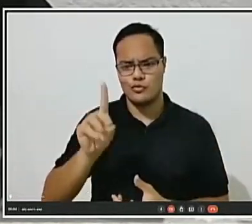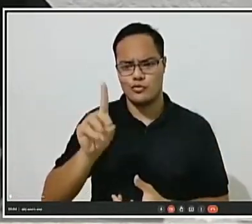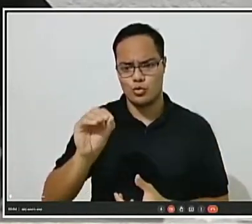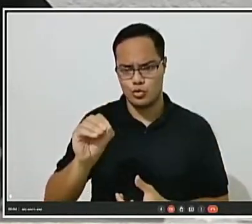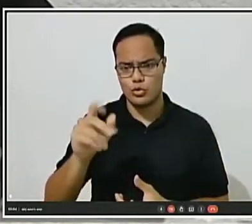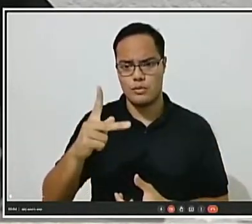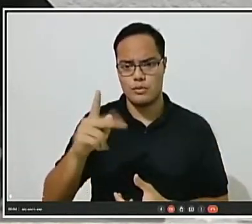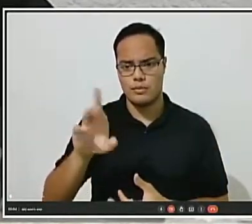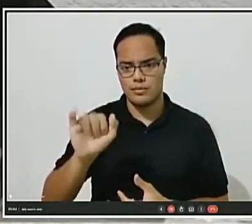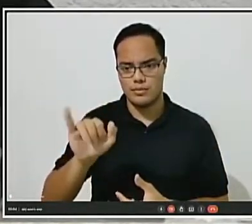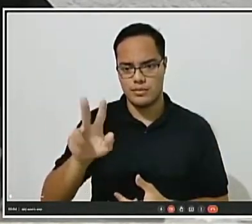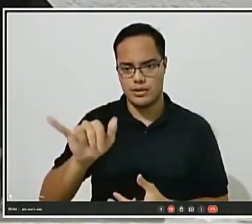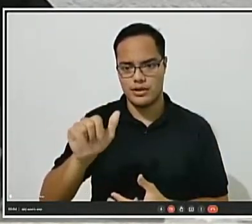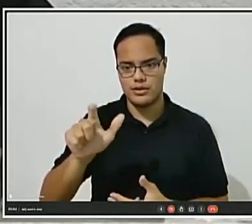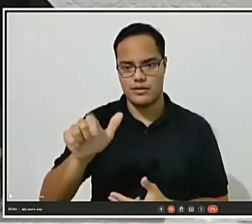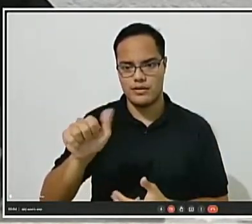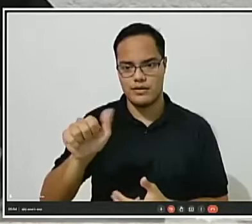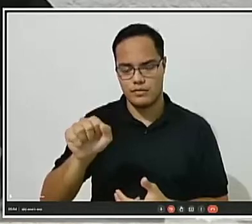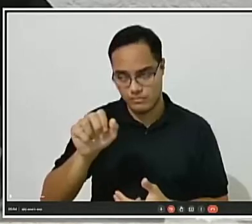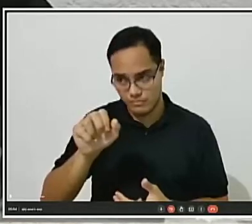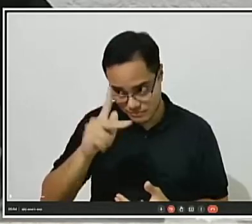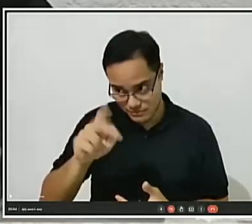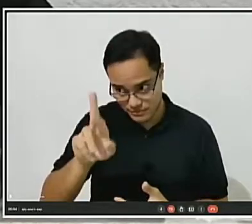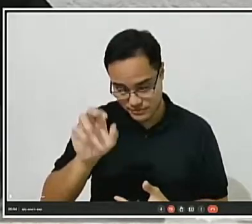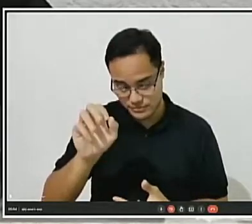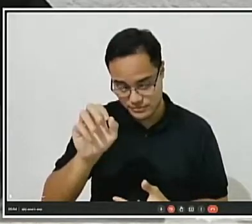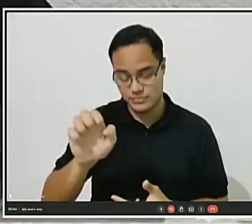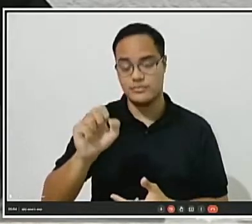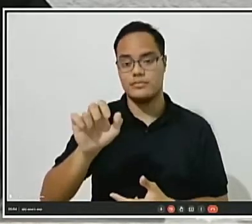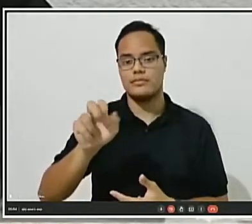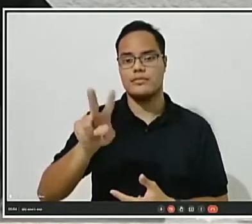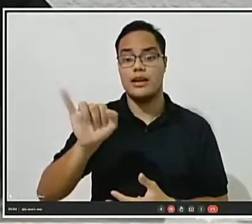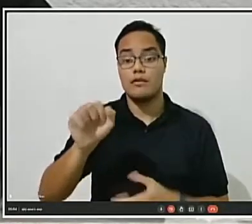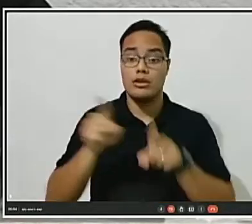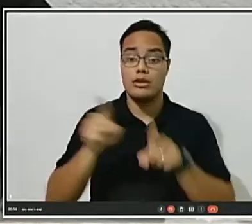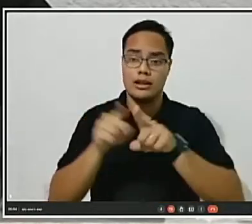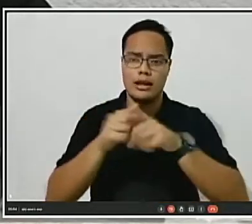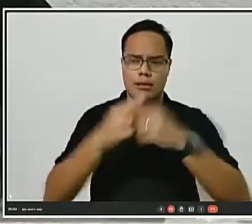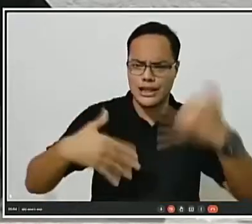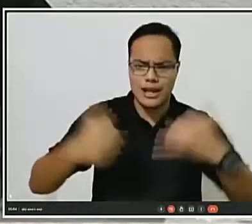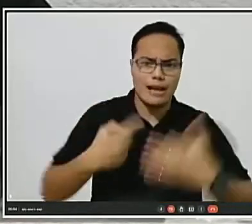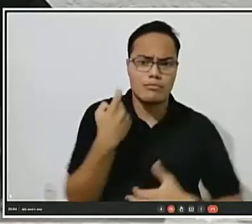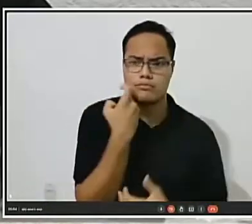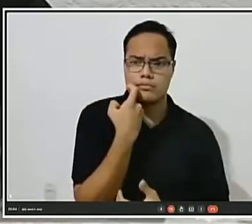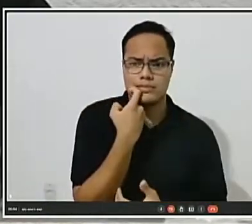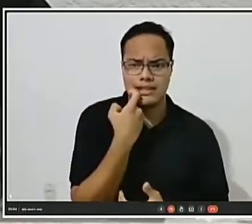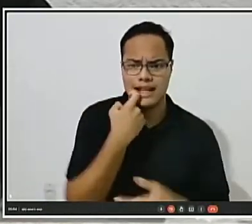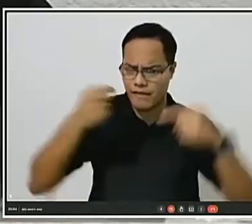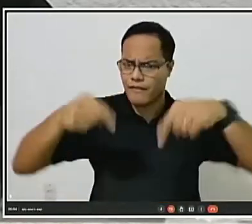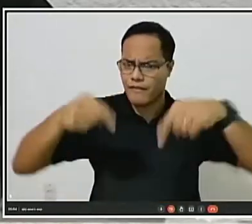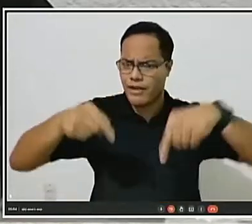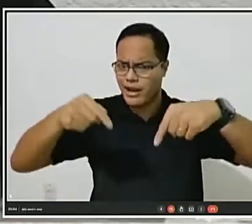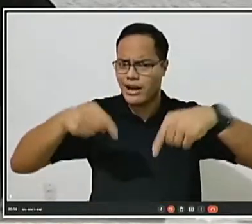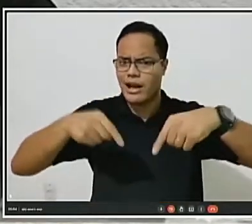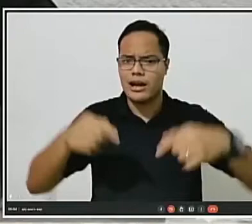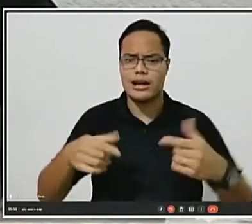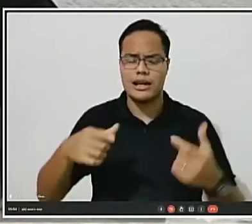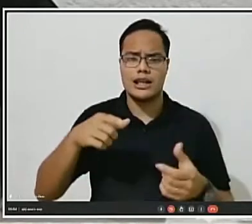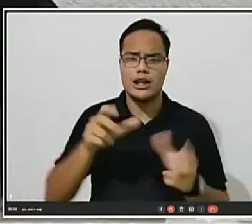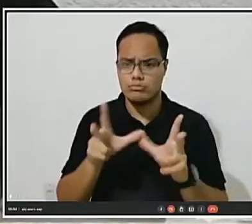também falar que foi feita a audiência pública aqui nessa Casa de Leis na sexta-feira, com participação de alguns vereadores que puderam